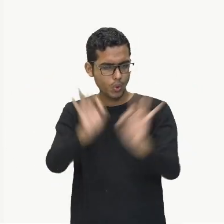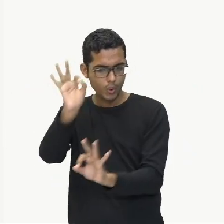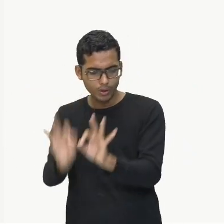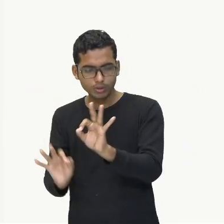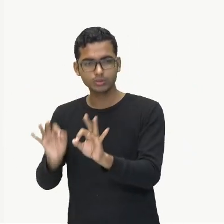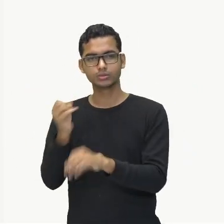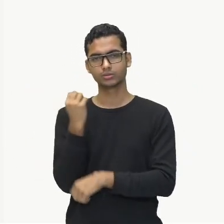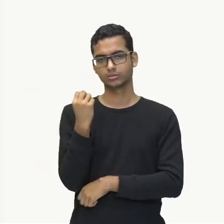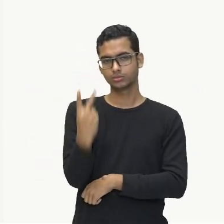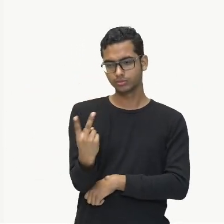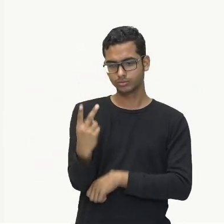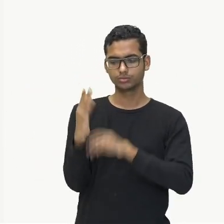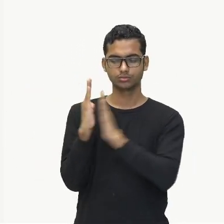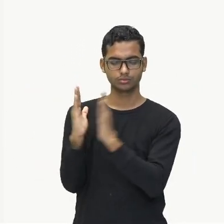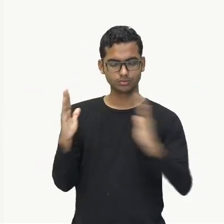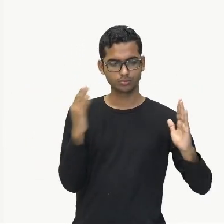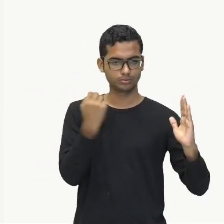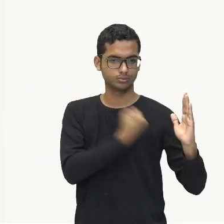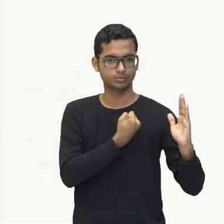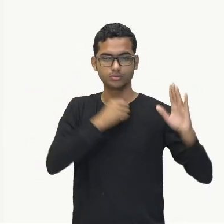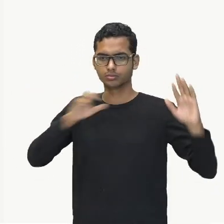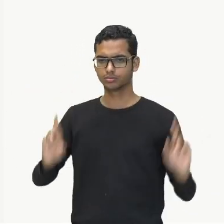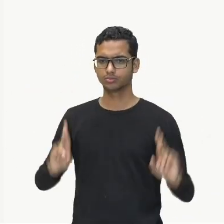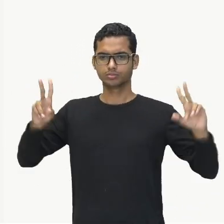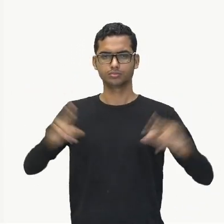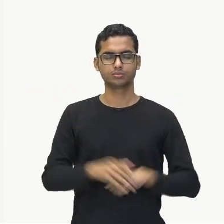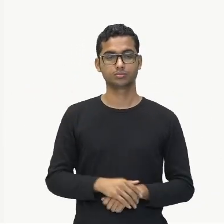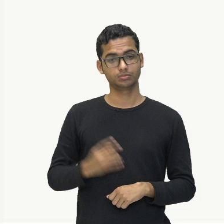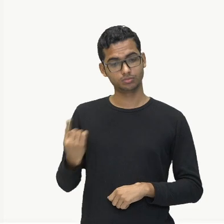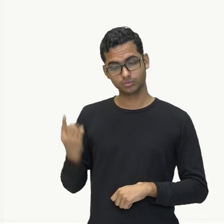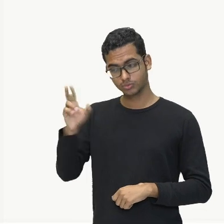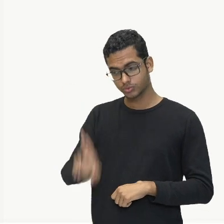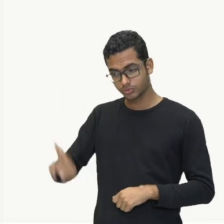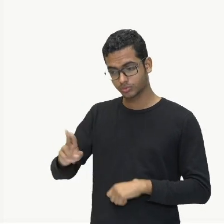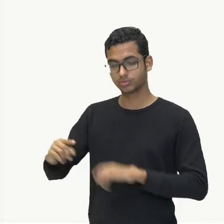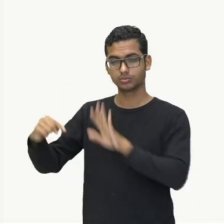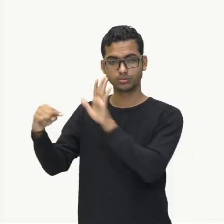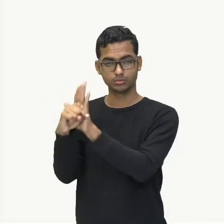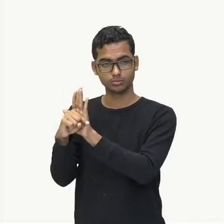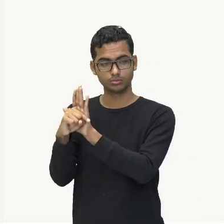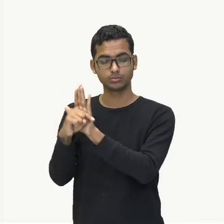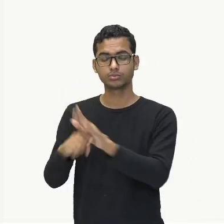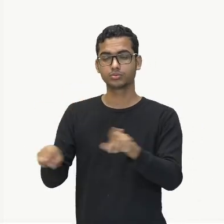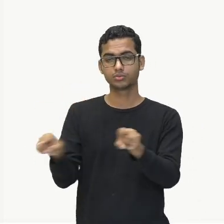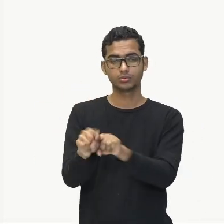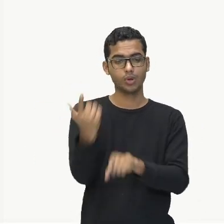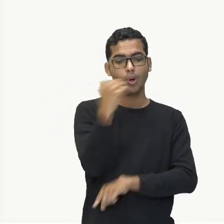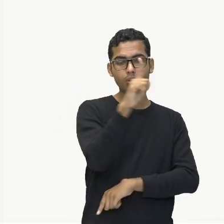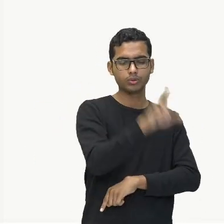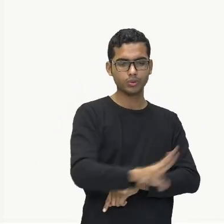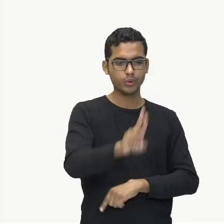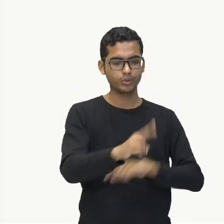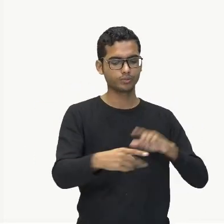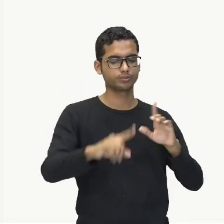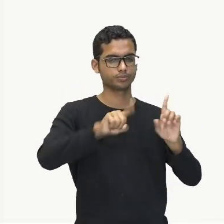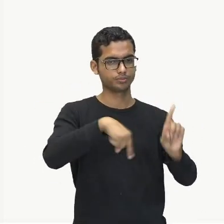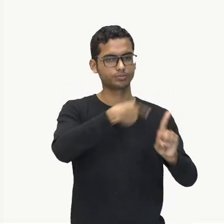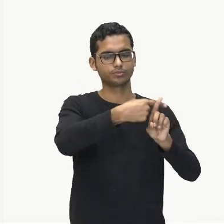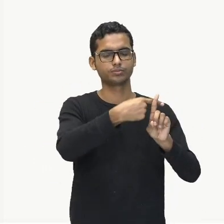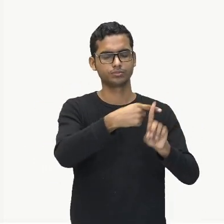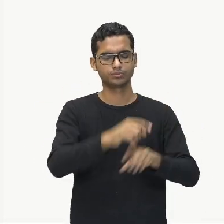duas sequências numéricas diferentes. Uma utilizando a razão negativa e outra utilizando a